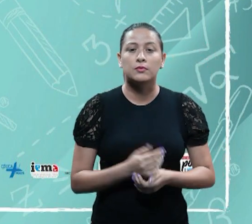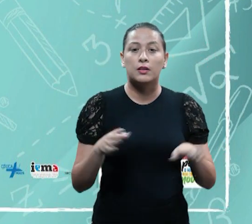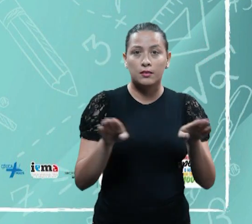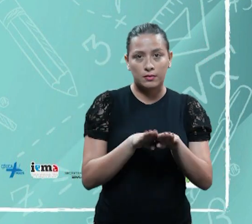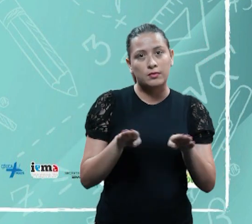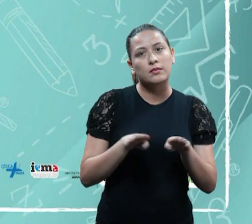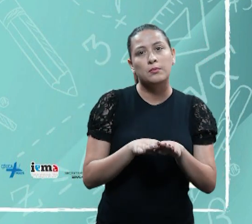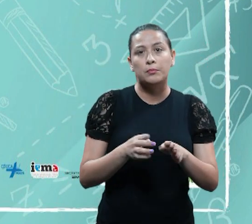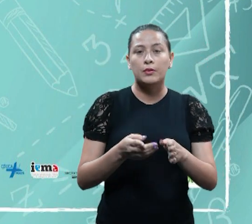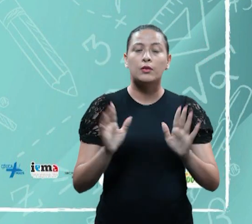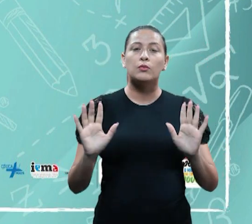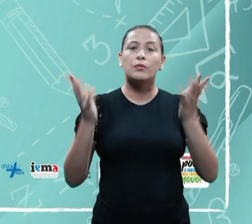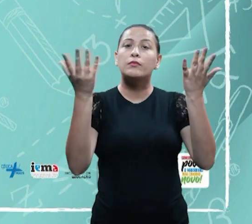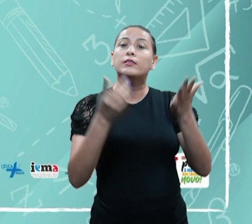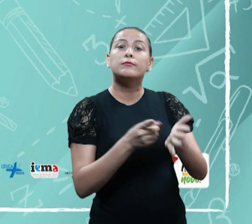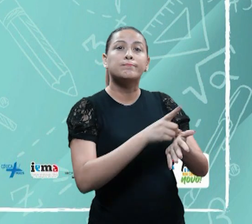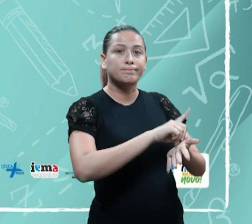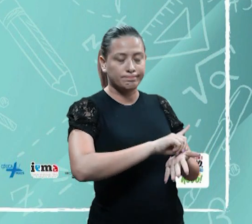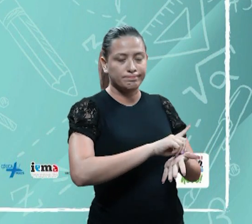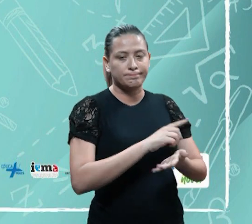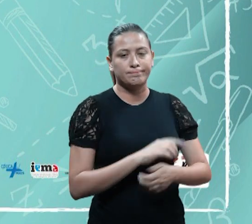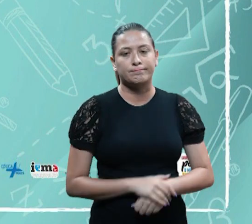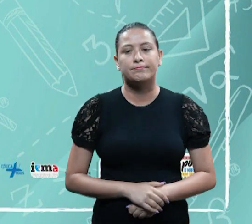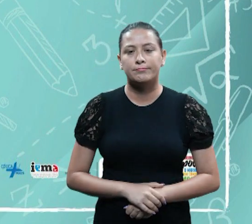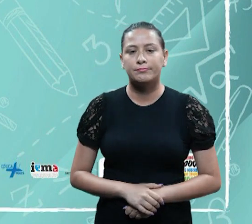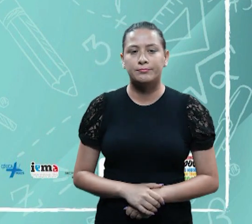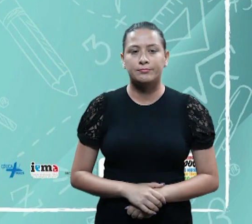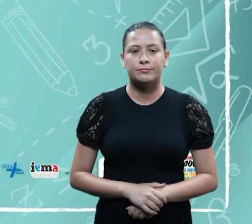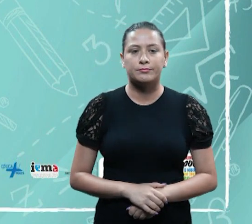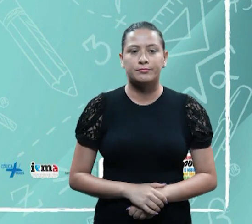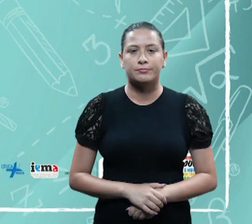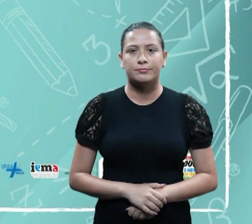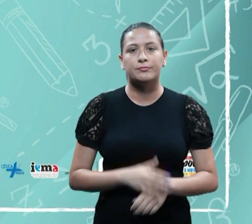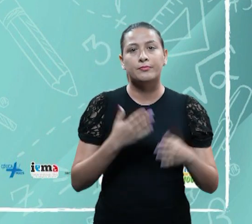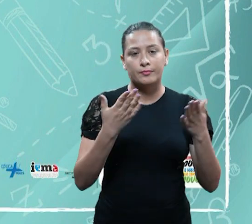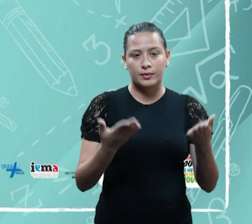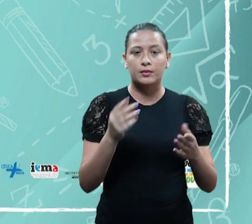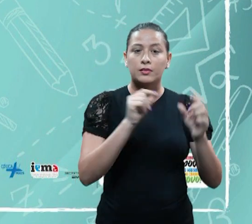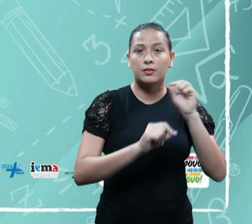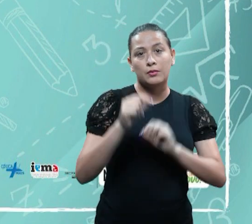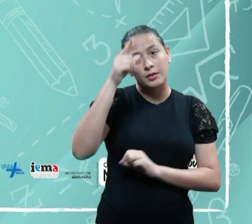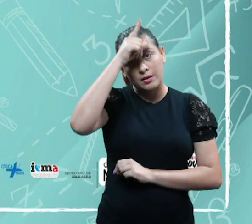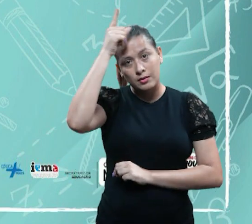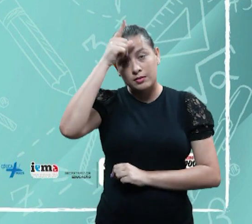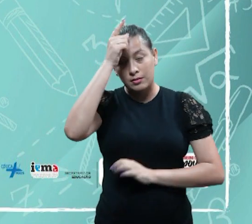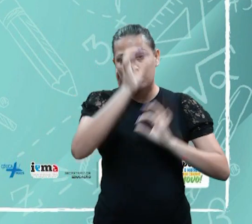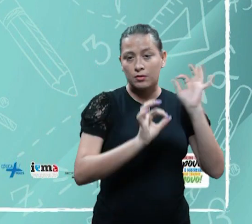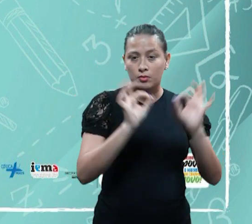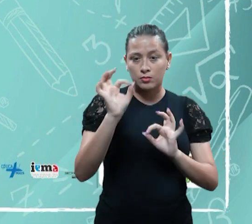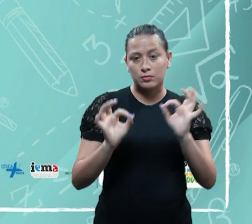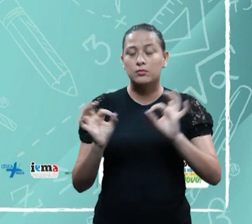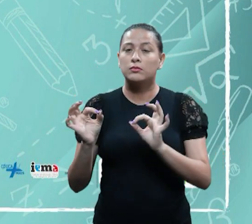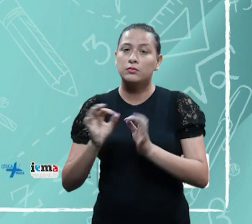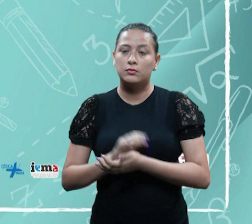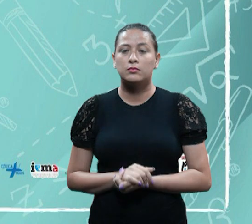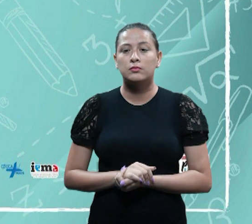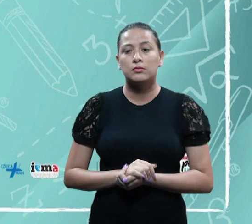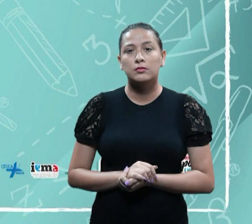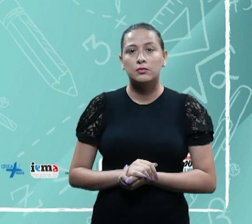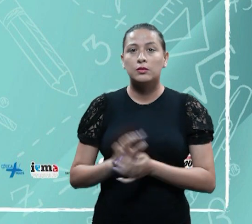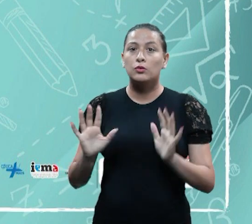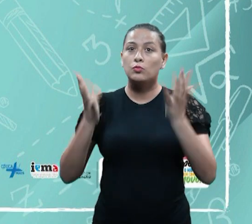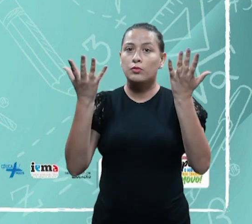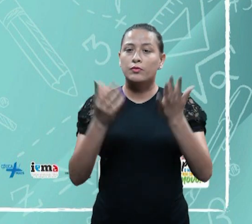também a gente viu o pré-evento, né? Então, a concepção, a gente viu que é a incorporação da ideia e o